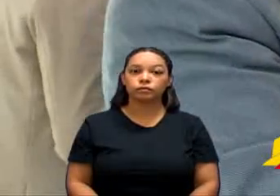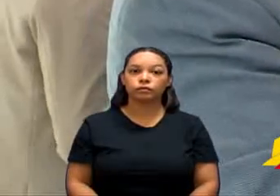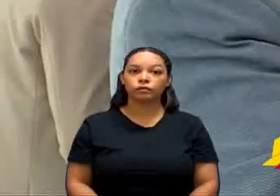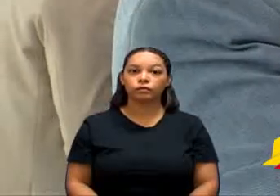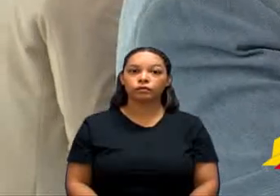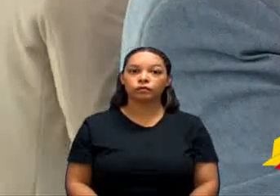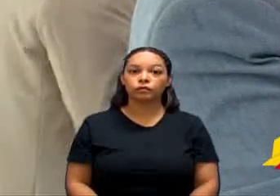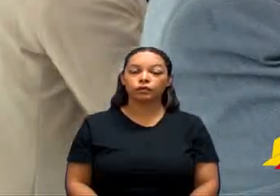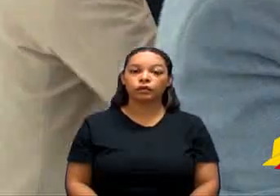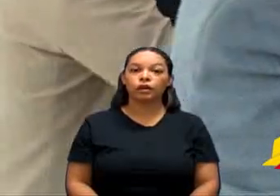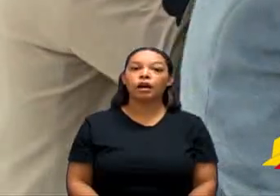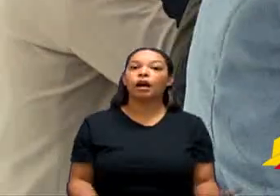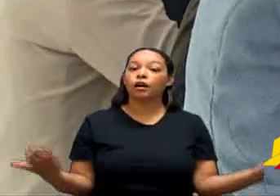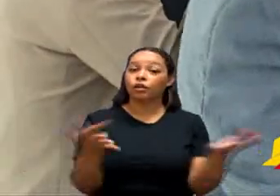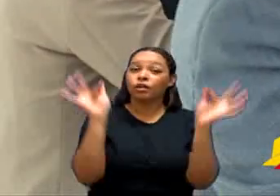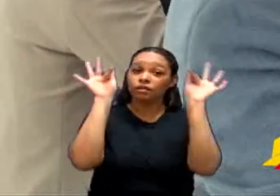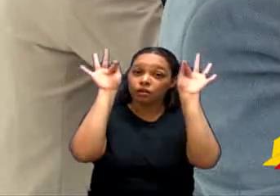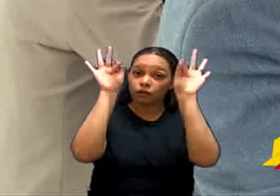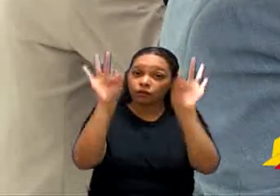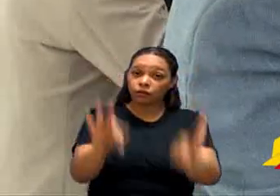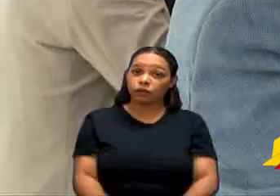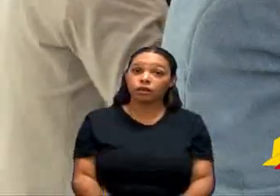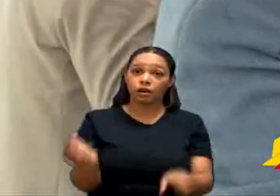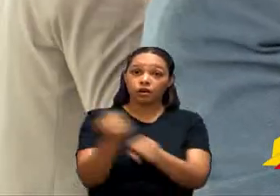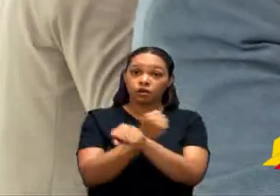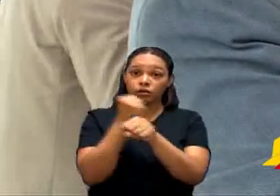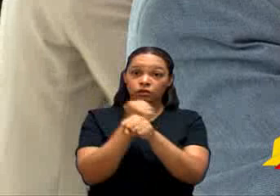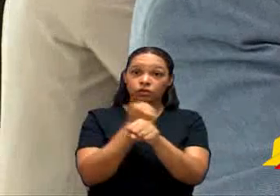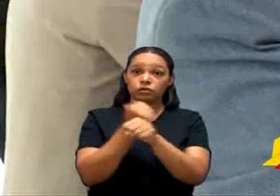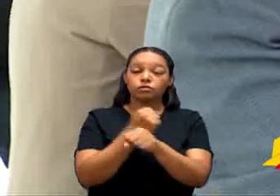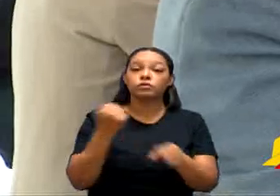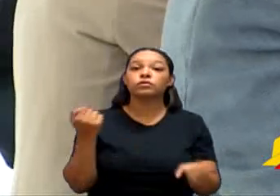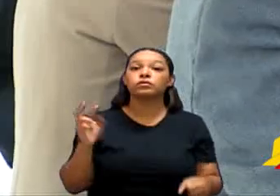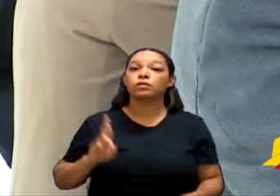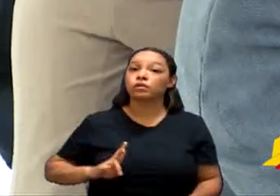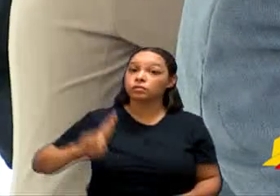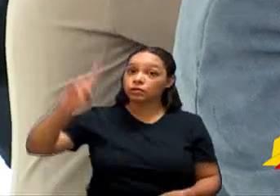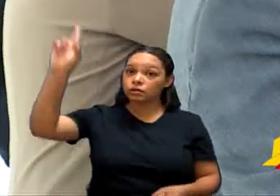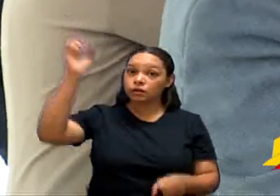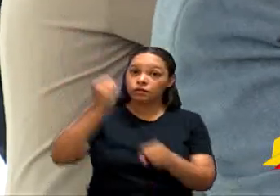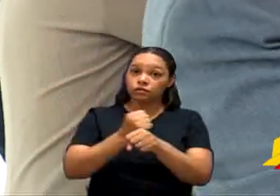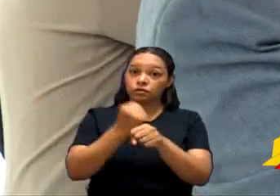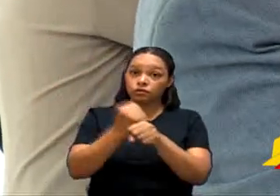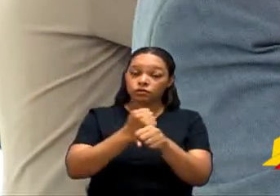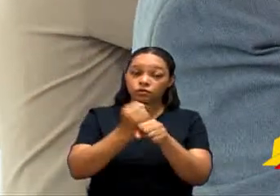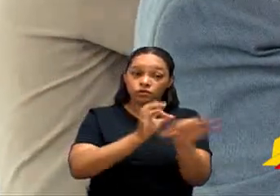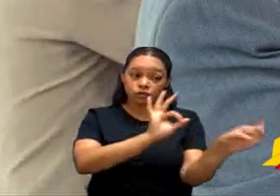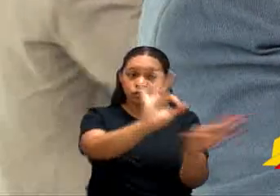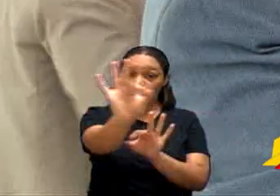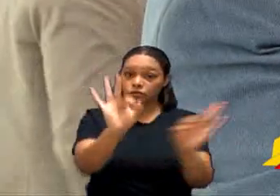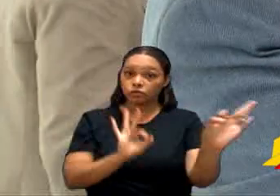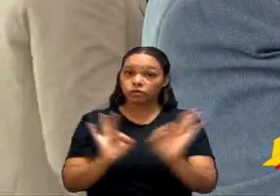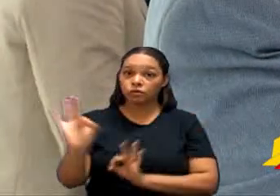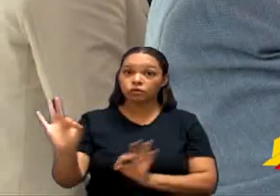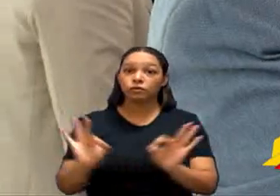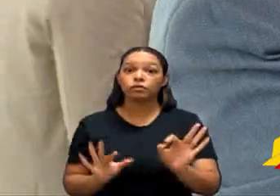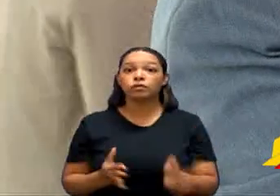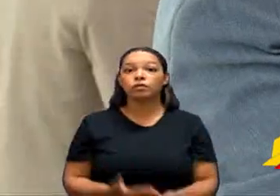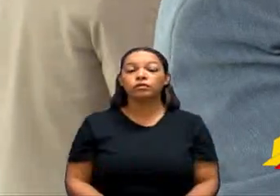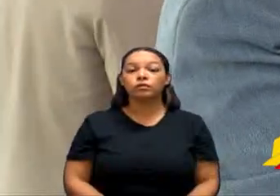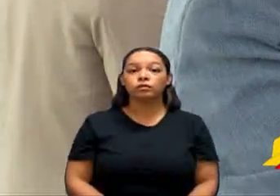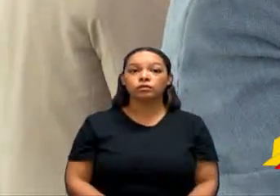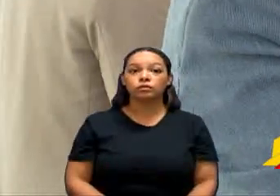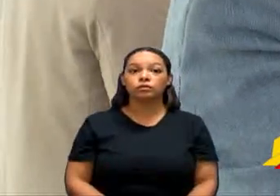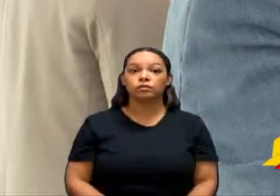Viu? Está numa fase final a contratação de uma empresa para recuperar todos os prédios e já tem uma organização,